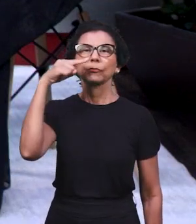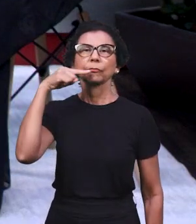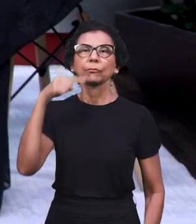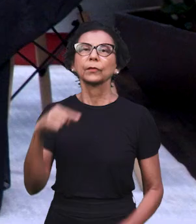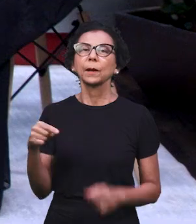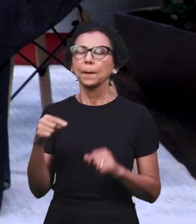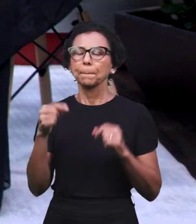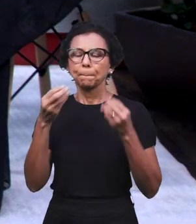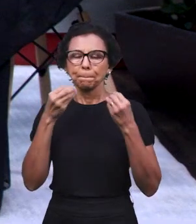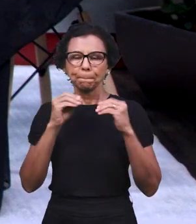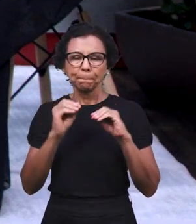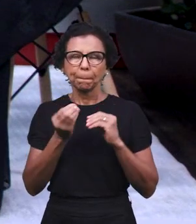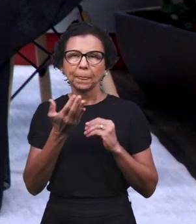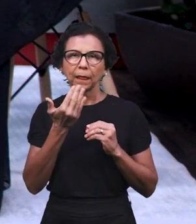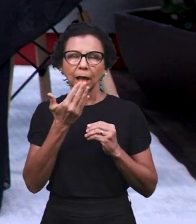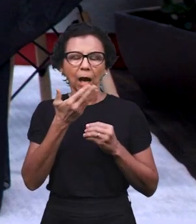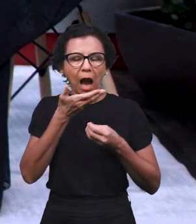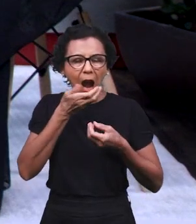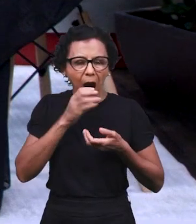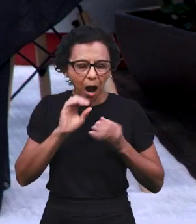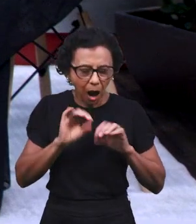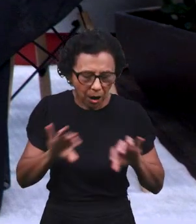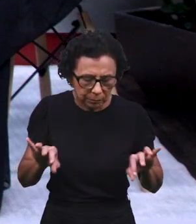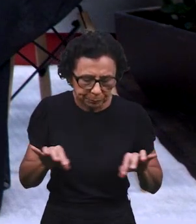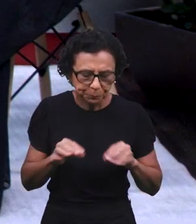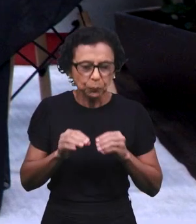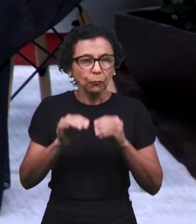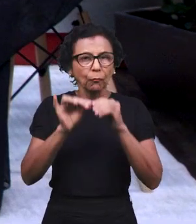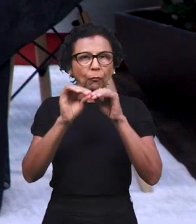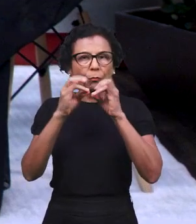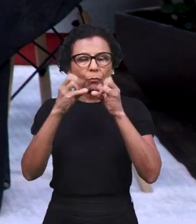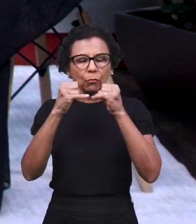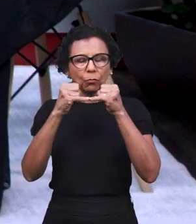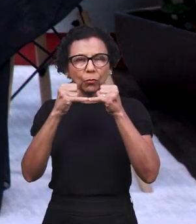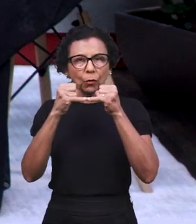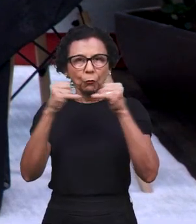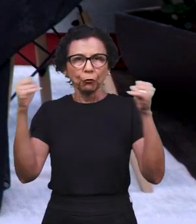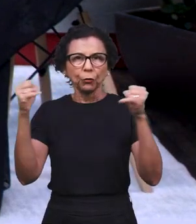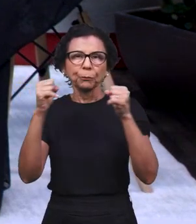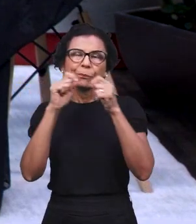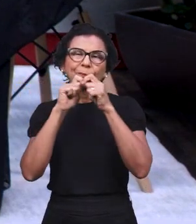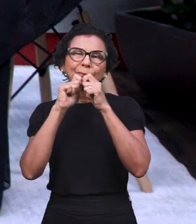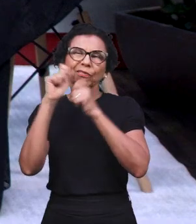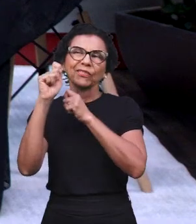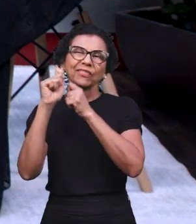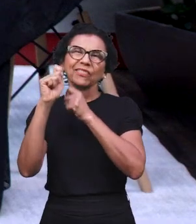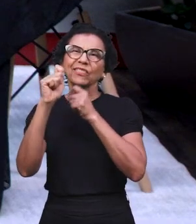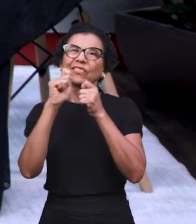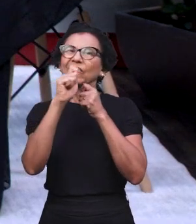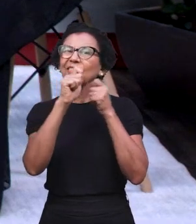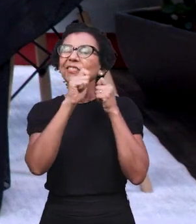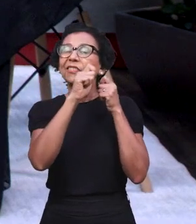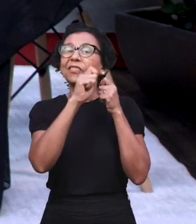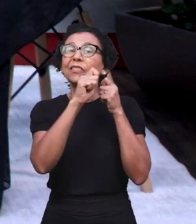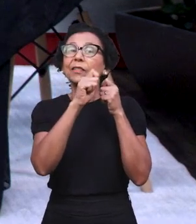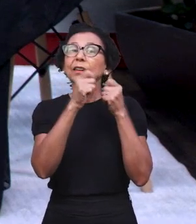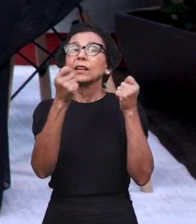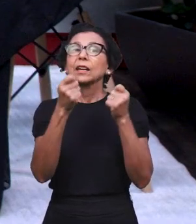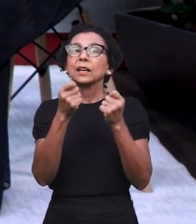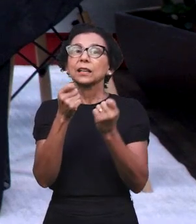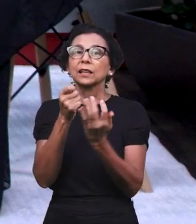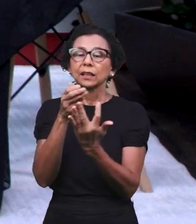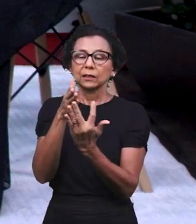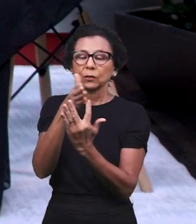essa massinha e endurece. E aí a gente tem o famoso tártaro, que é o cálculo dental. E aí quais são os problemas, doutora?